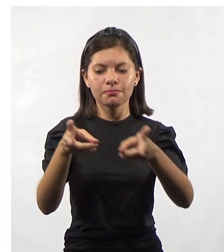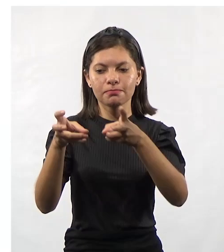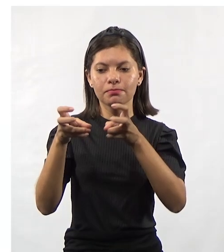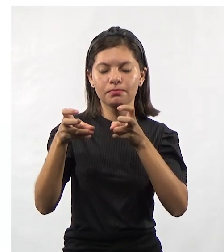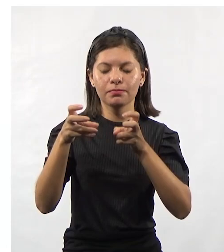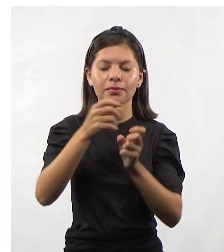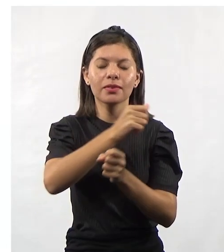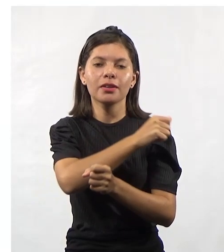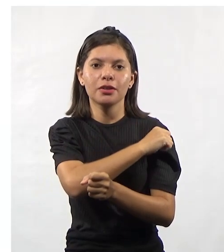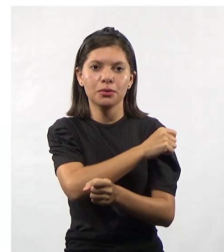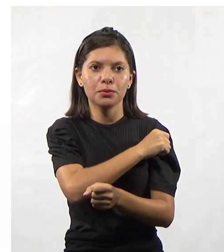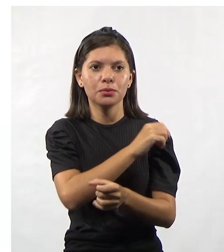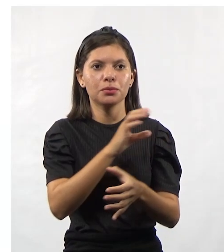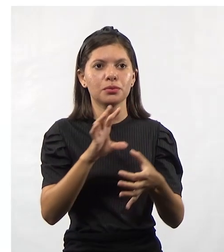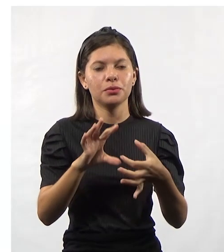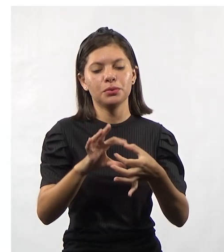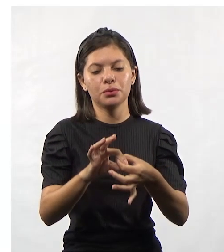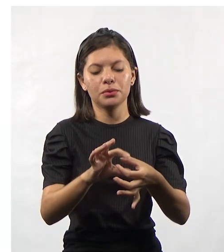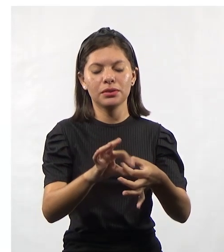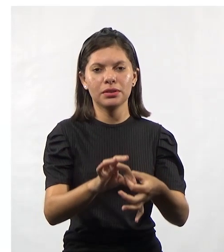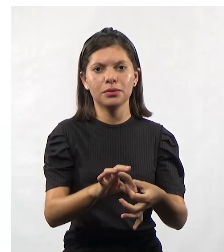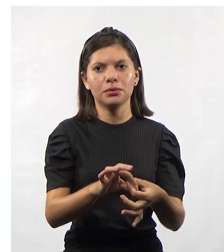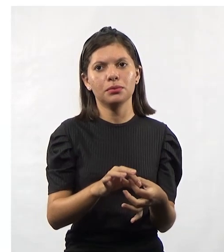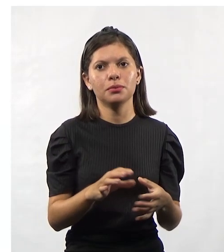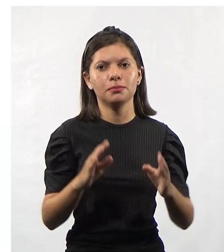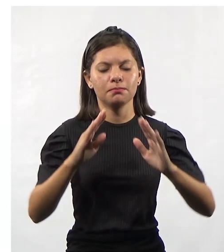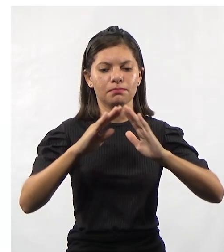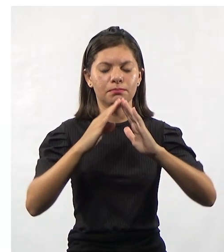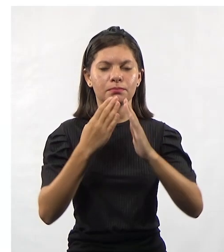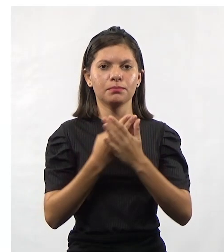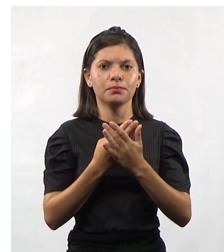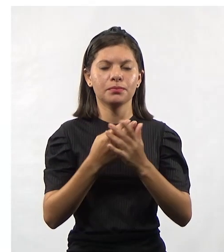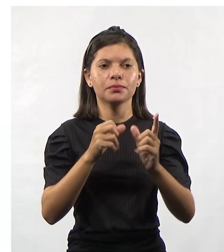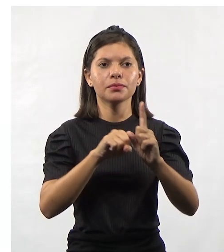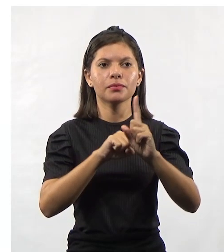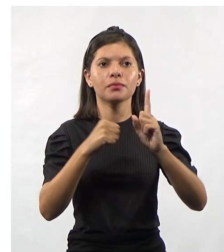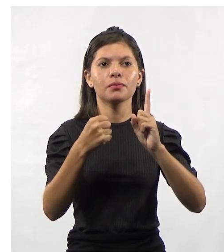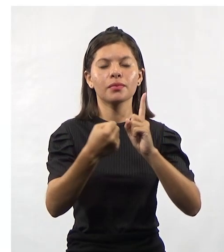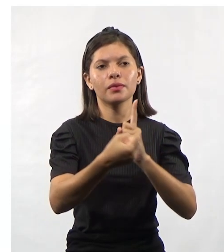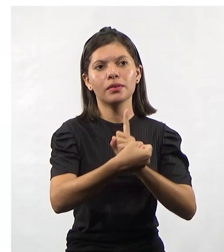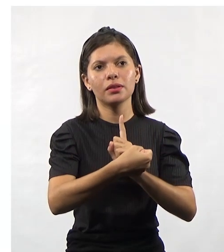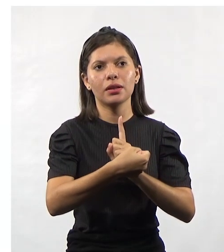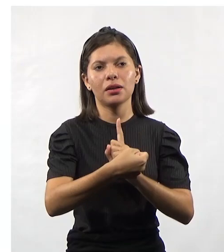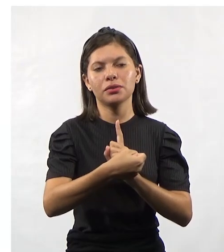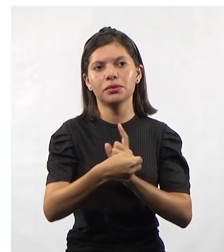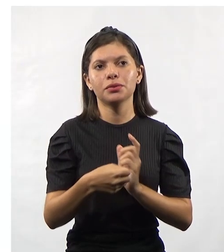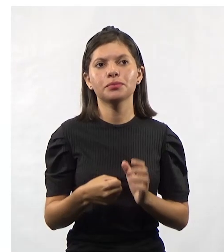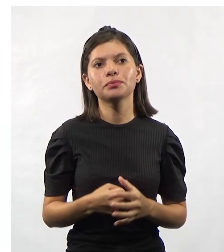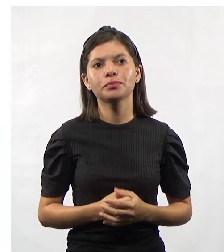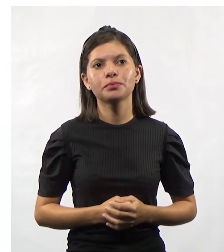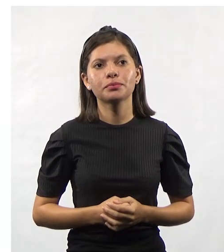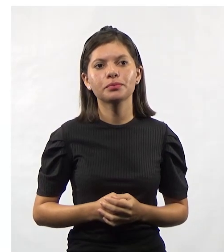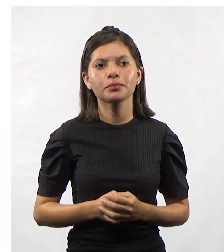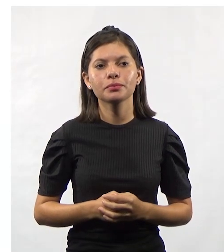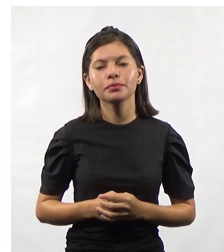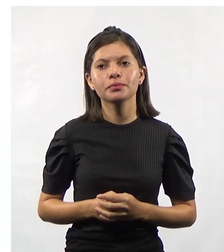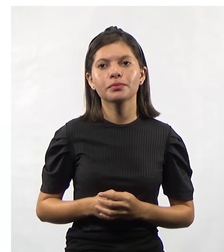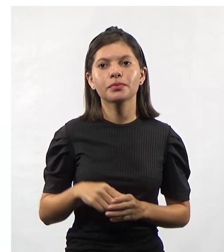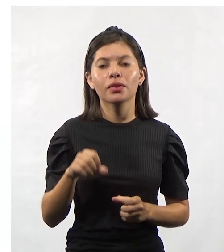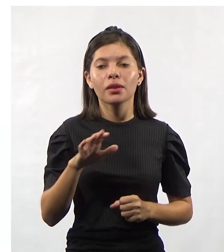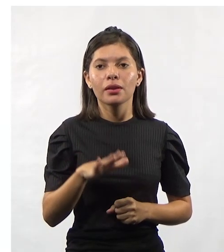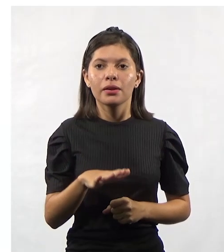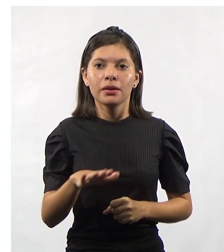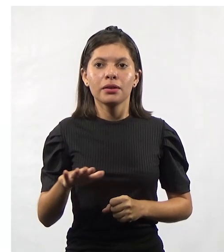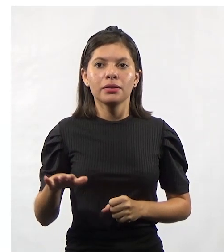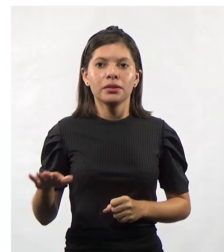reconhecer os alunos, né, e o contexto escolar, tanto da comunidade interna como externa,